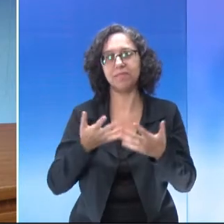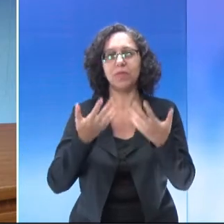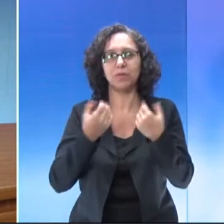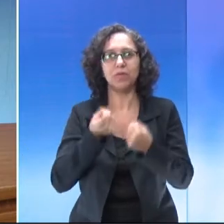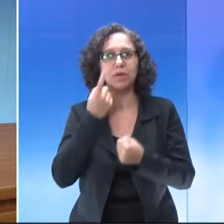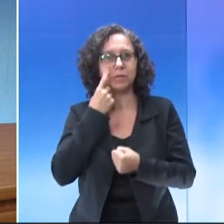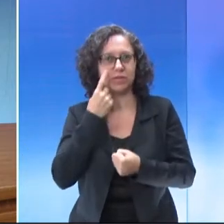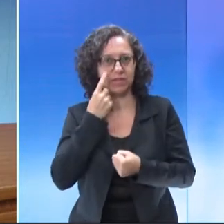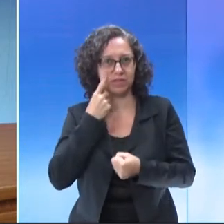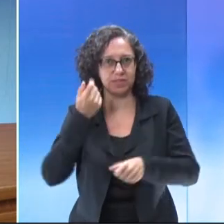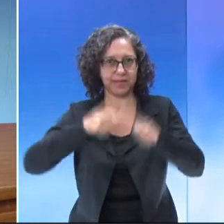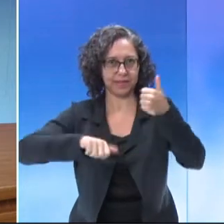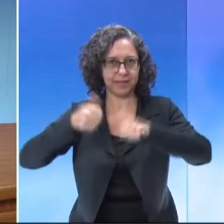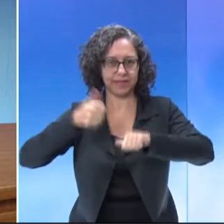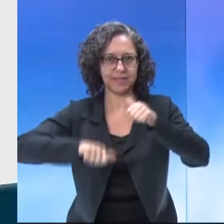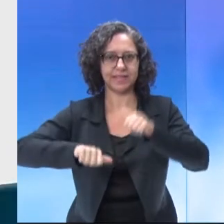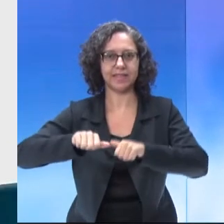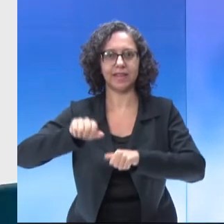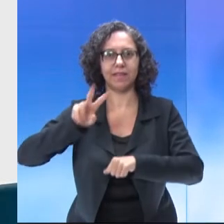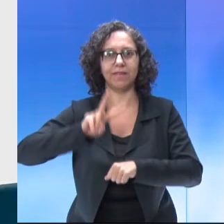UFT 2019.